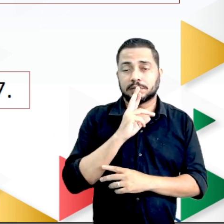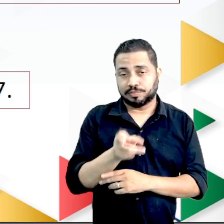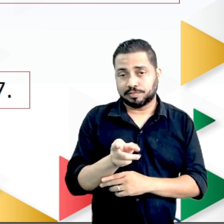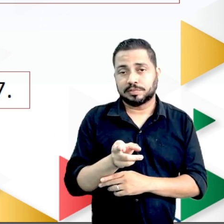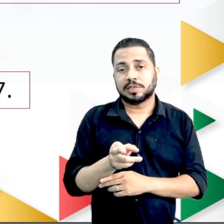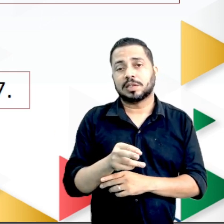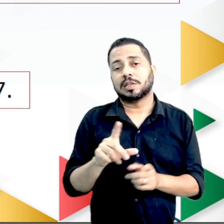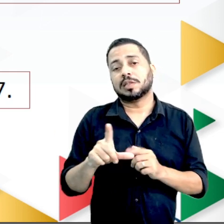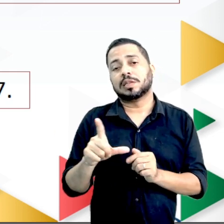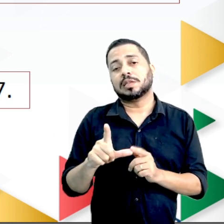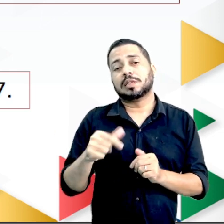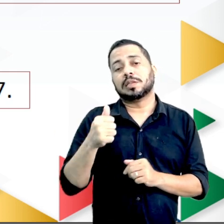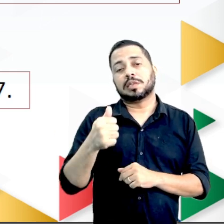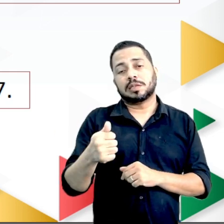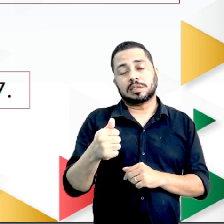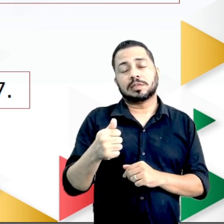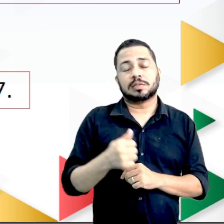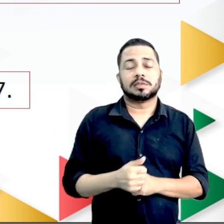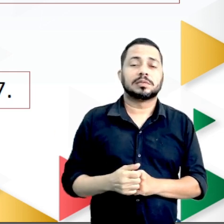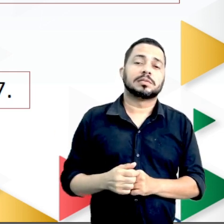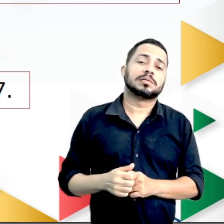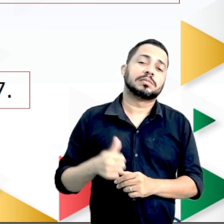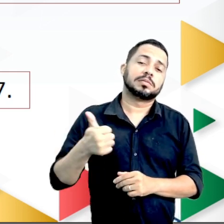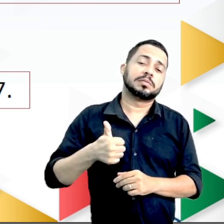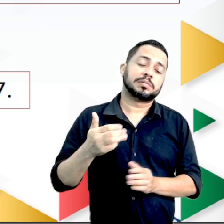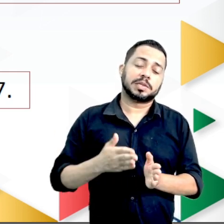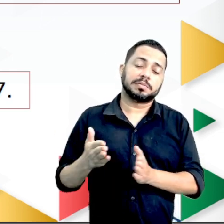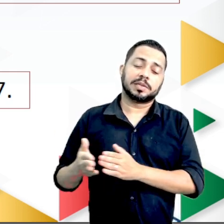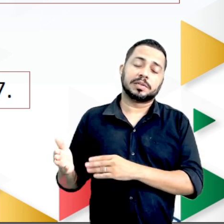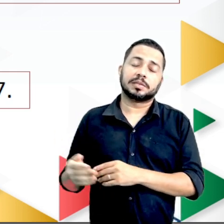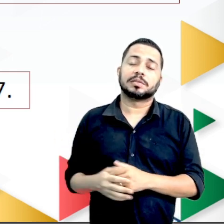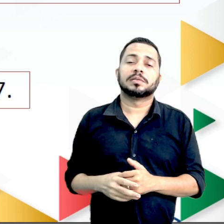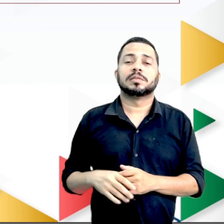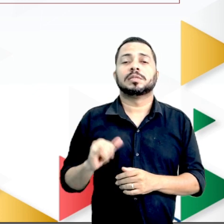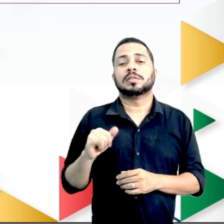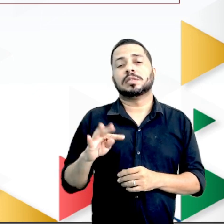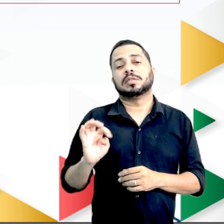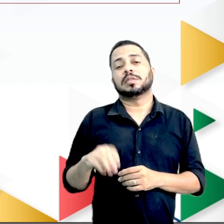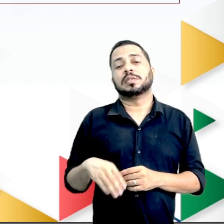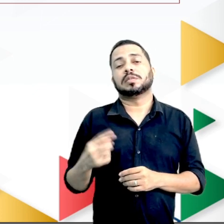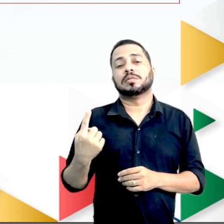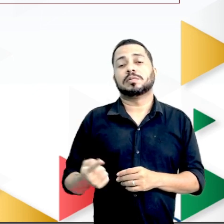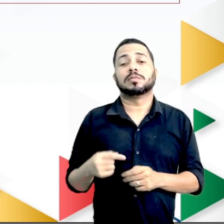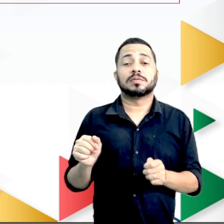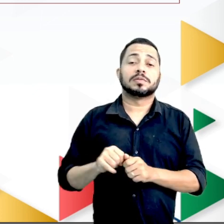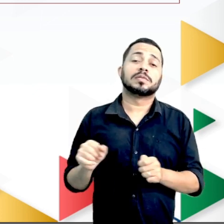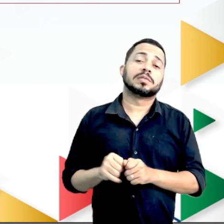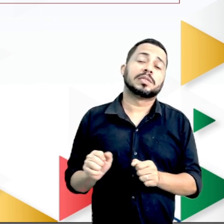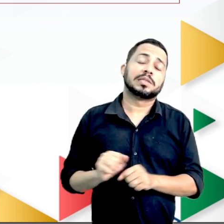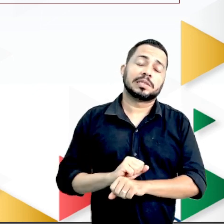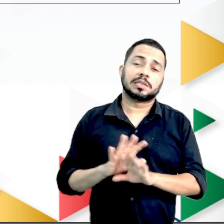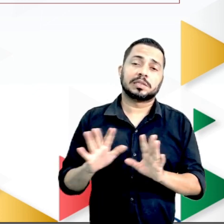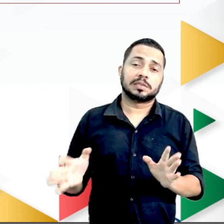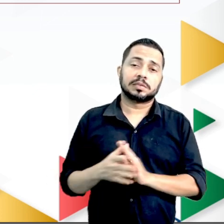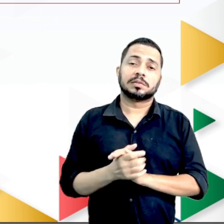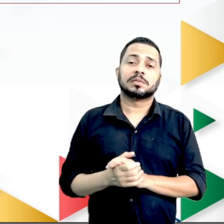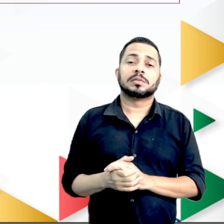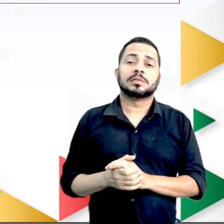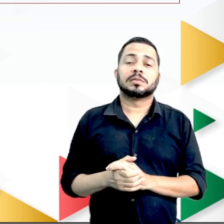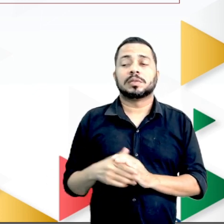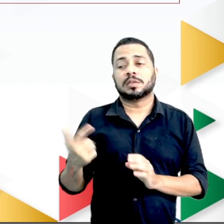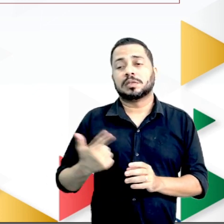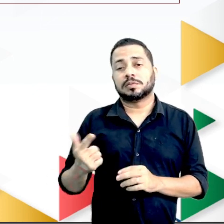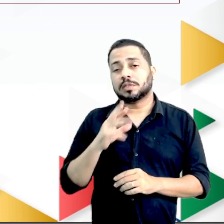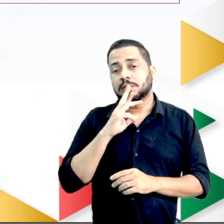a letra A. Escreveu os 5 primeiros termos do item 1. Agora, nós vamos fazer isso, claro, para a